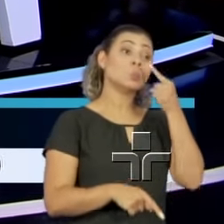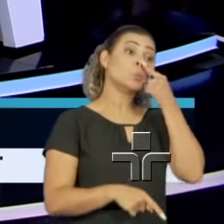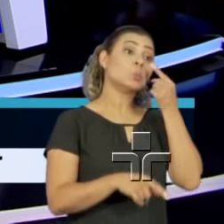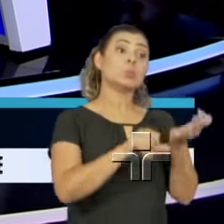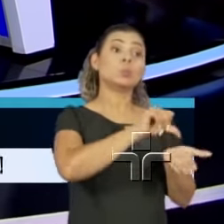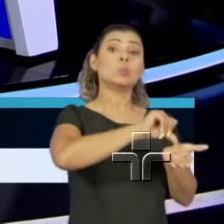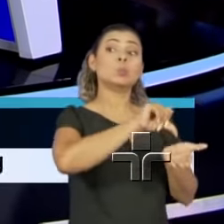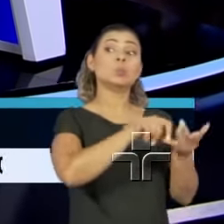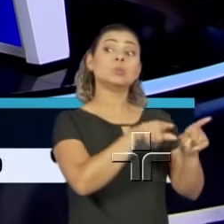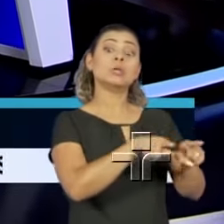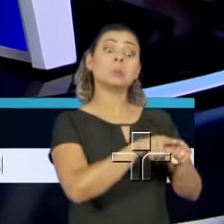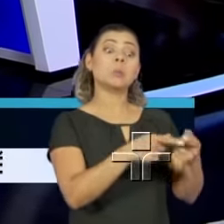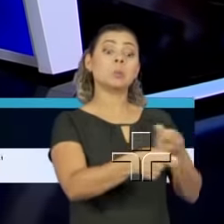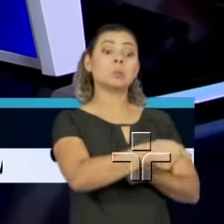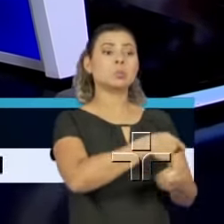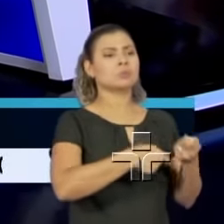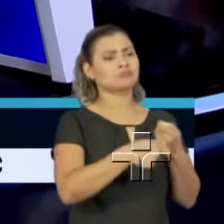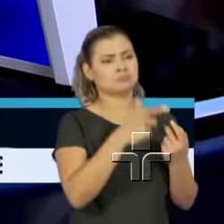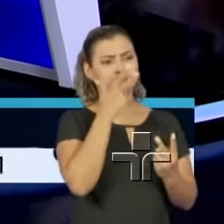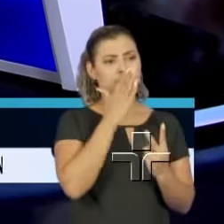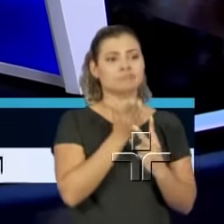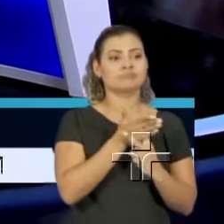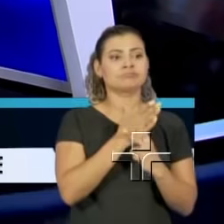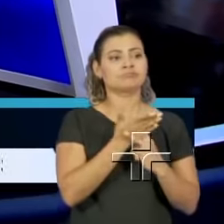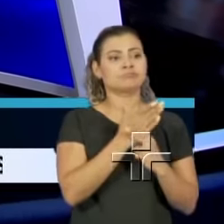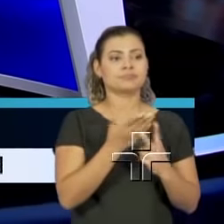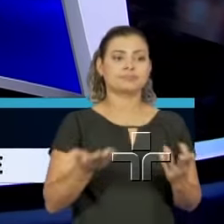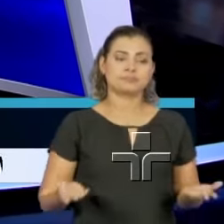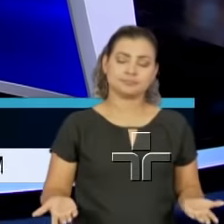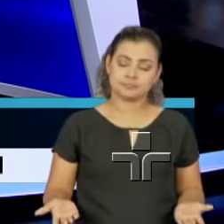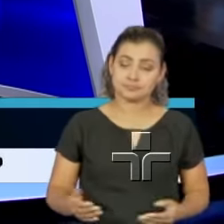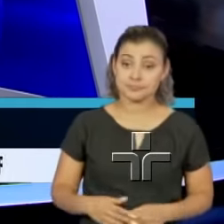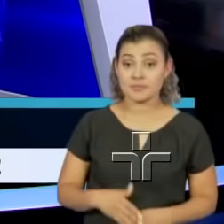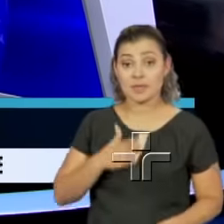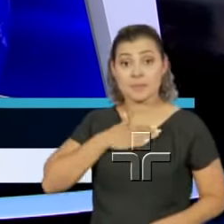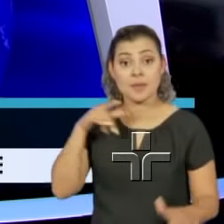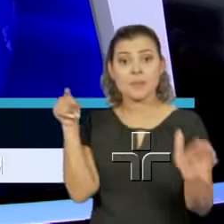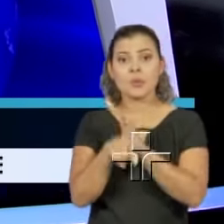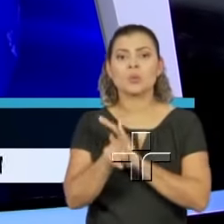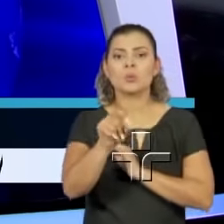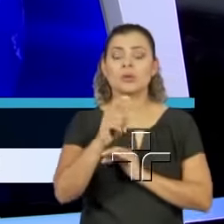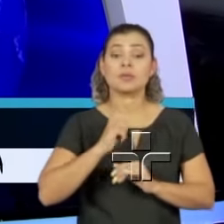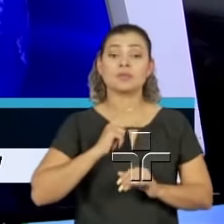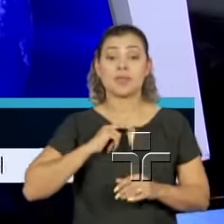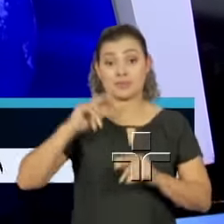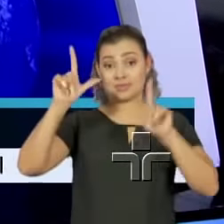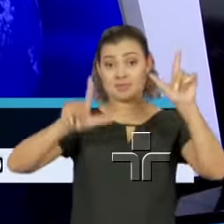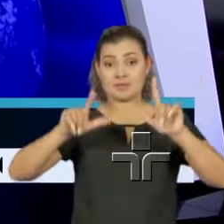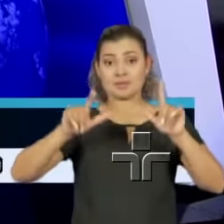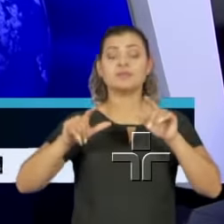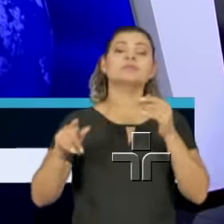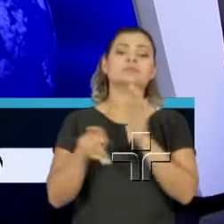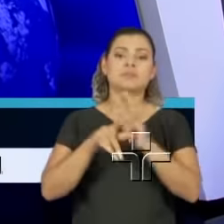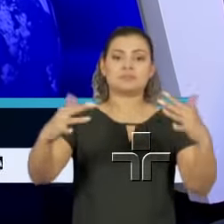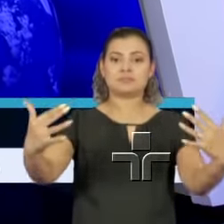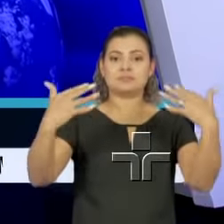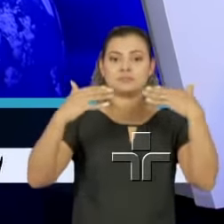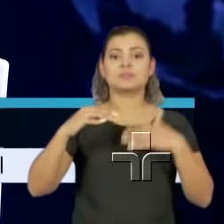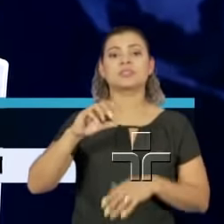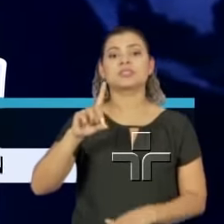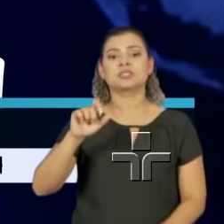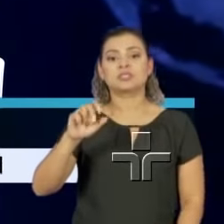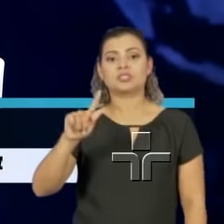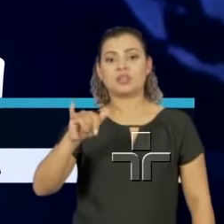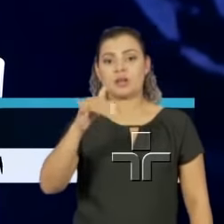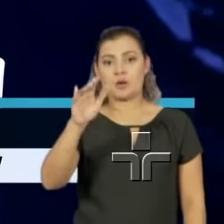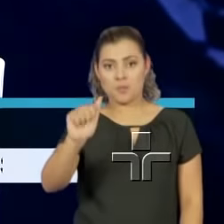de pragmatismo no relacionamento com o Irã. E ainda na linha dessa minha pergunta, a gente tem uma pergunta do telespectador Djalma Lopes de Maceió, que ele fala,